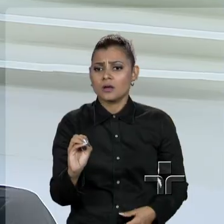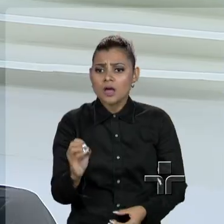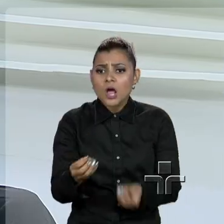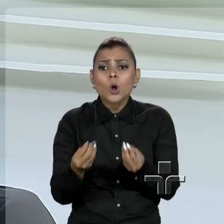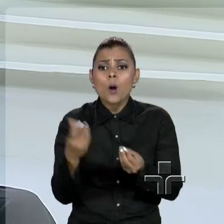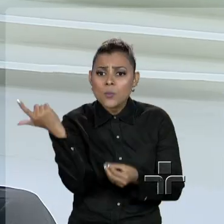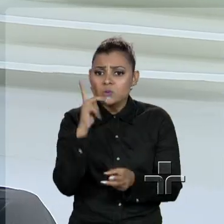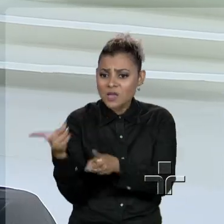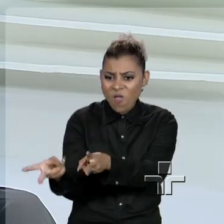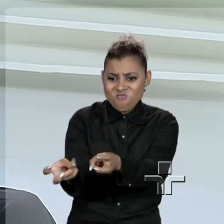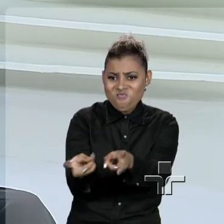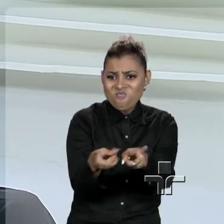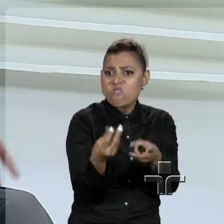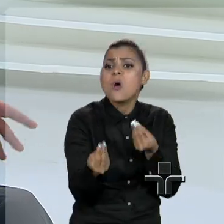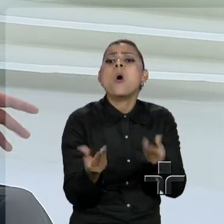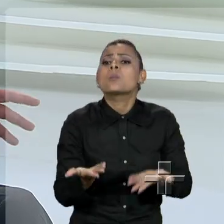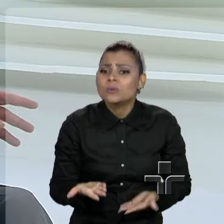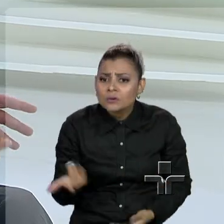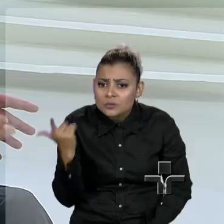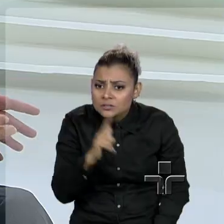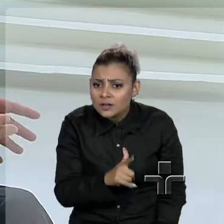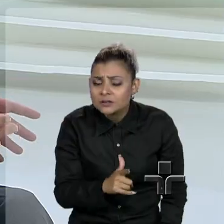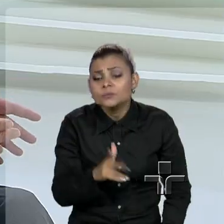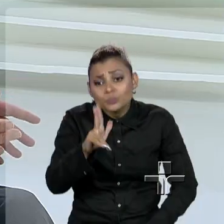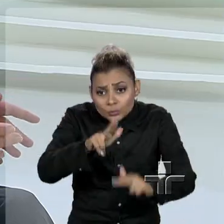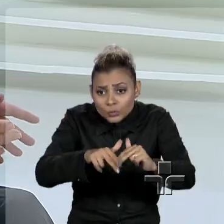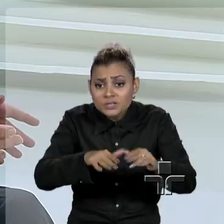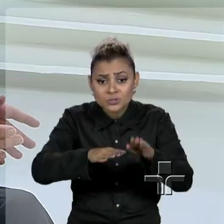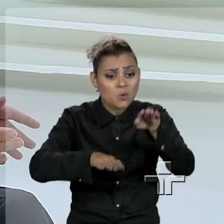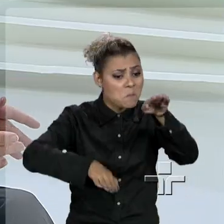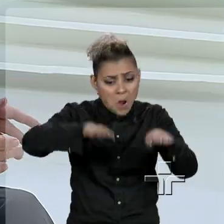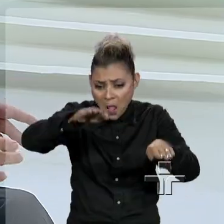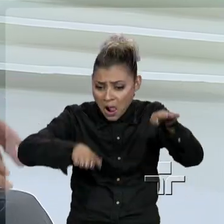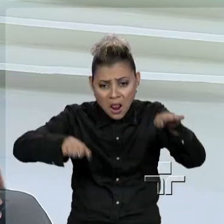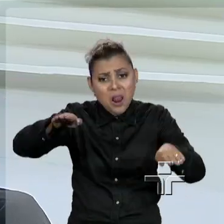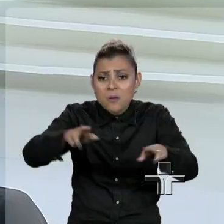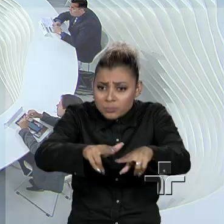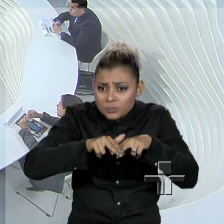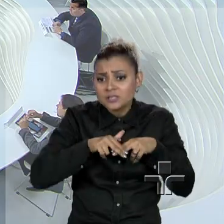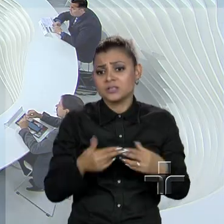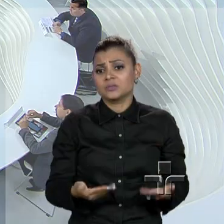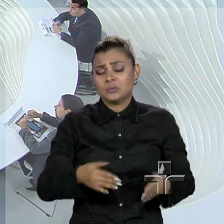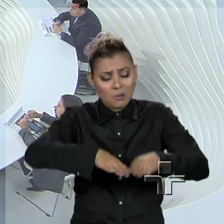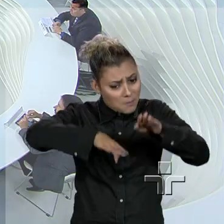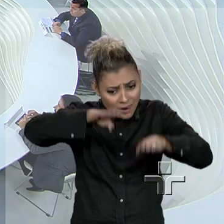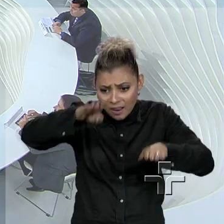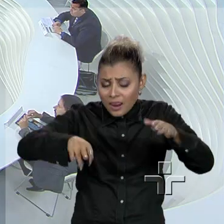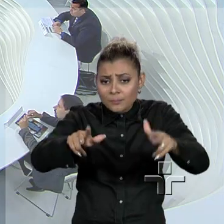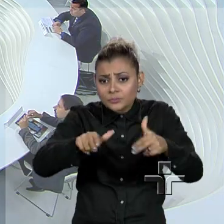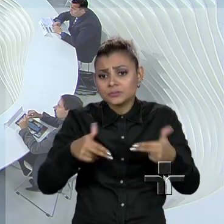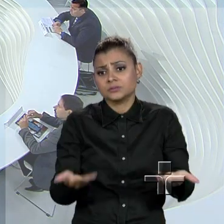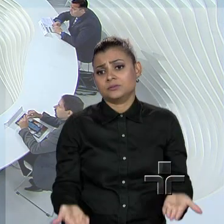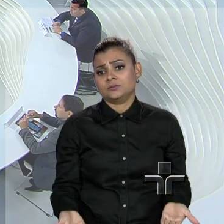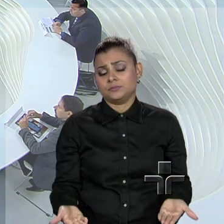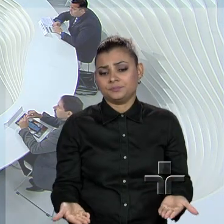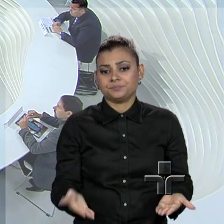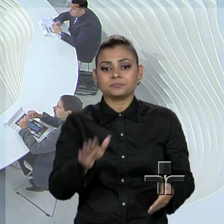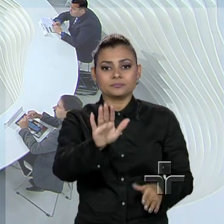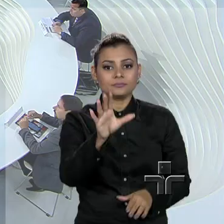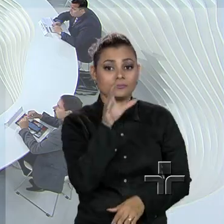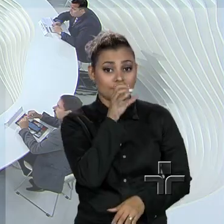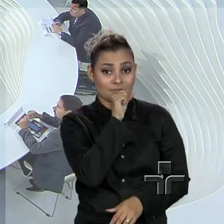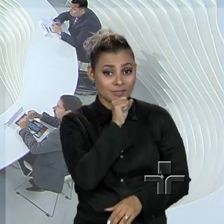país? É esse o desequilíbrio. Ministro, vamos complicar mais um